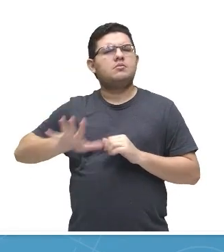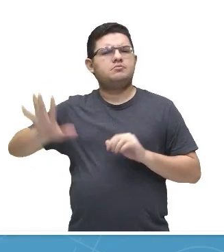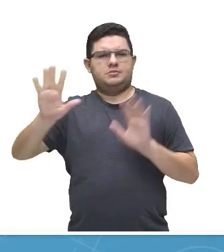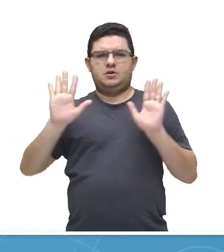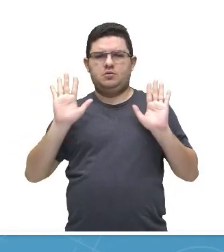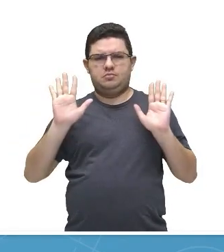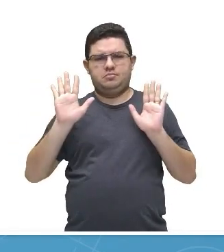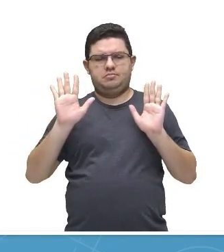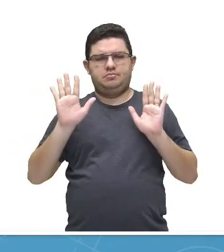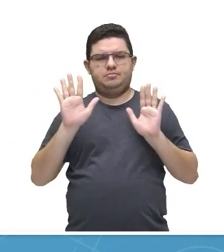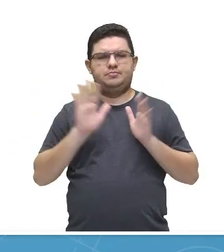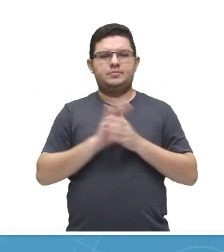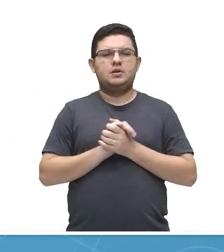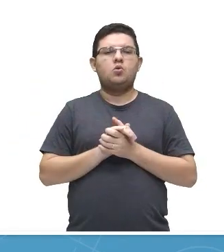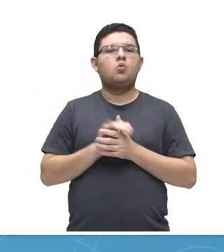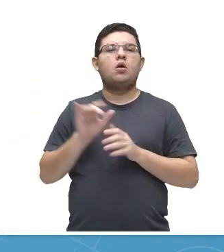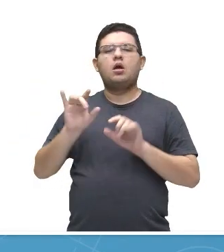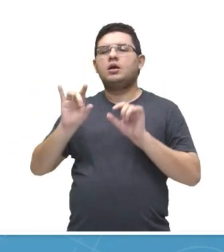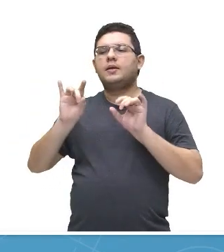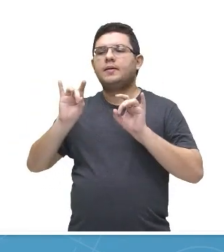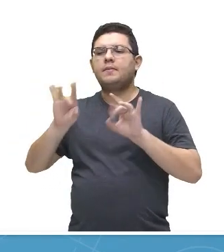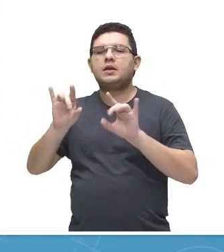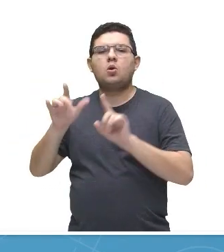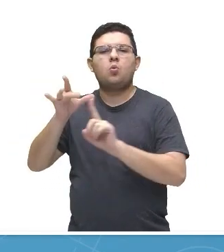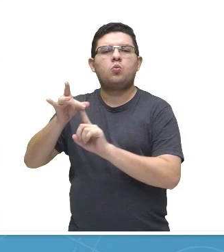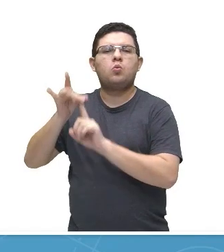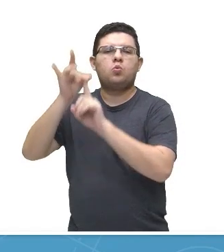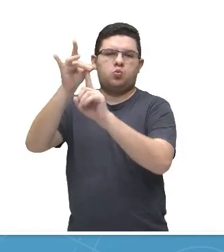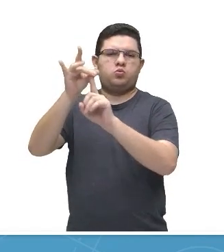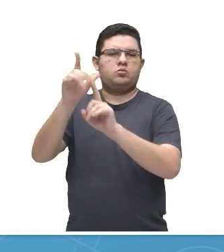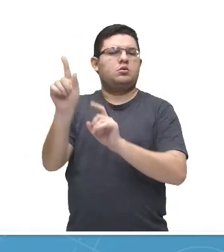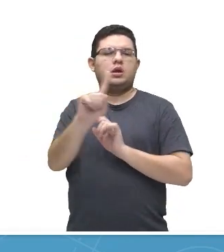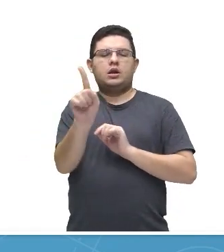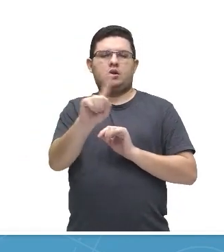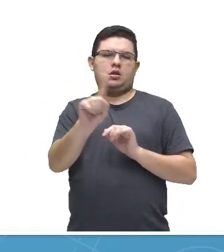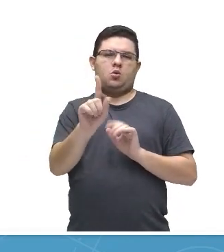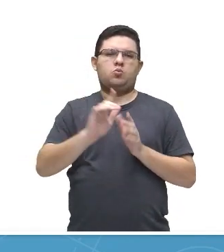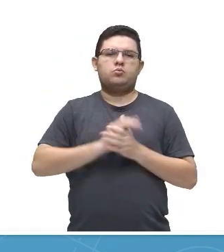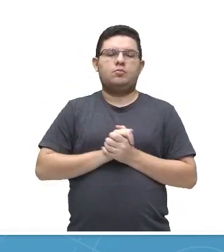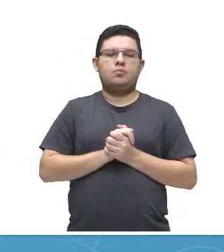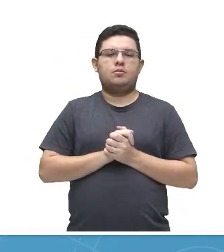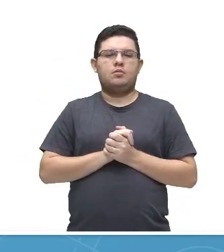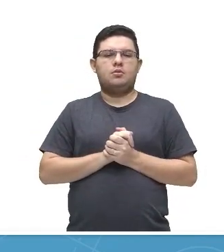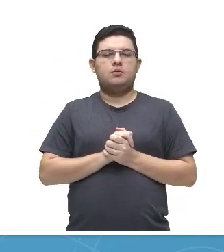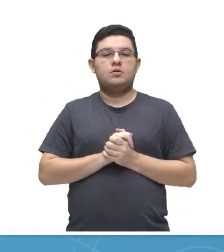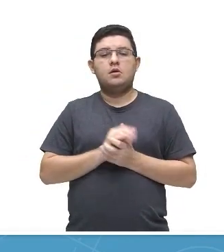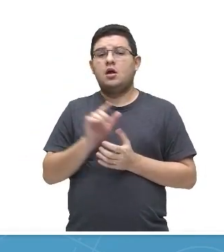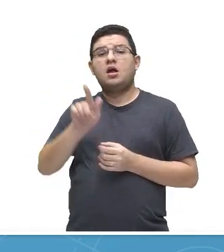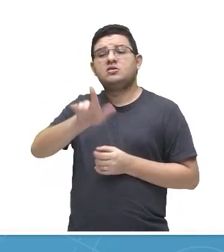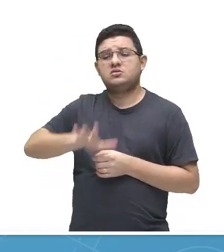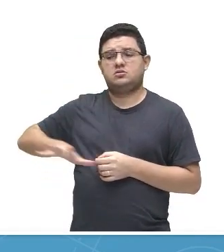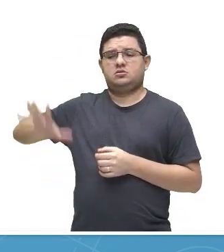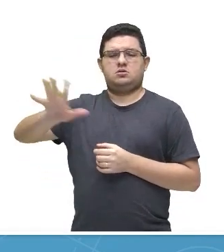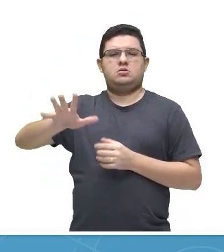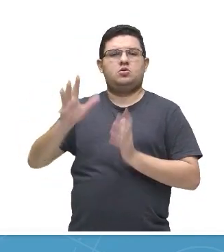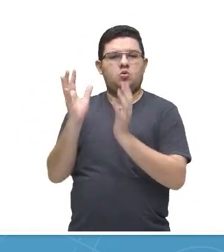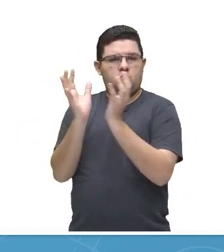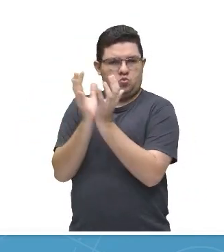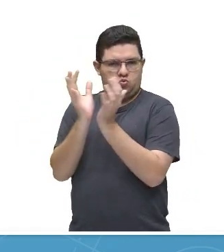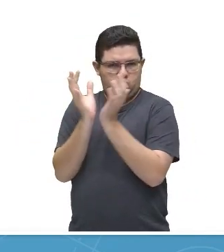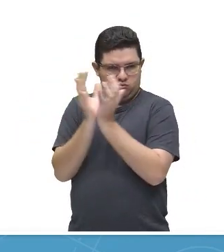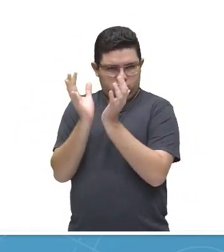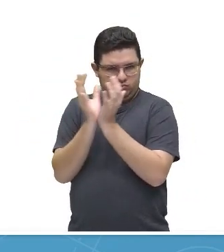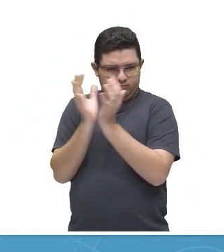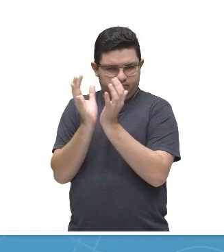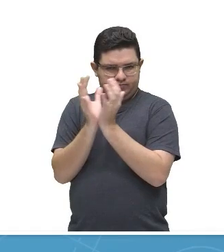certo? Não é um ser especial, não é um ser particular. É um ser que está lá, né?